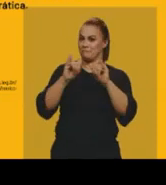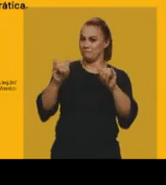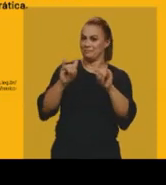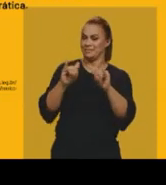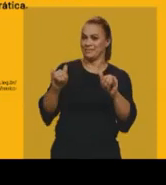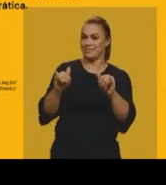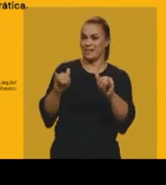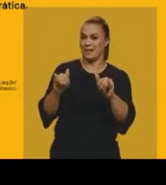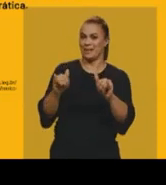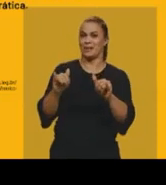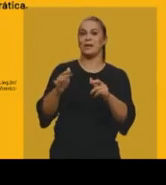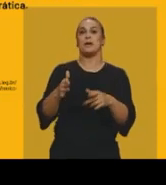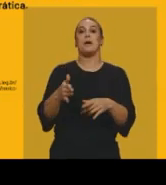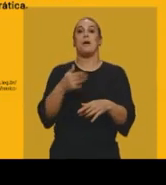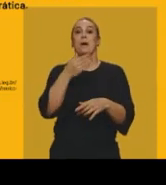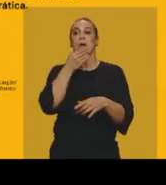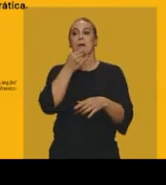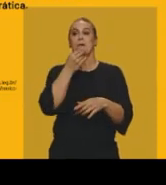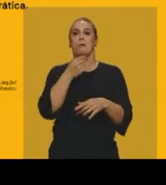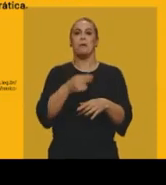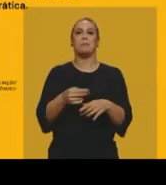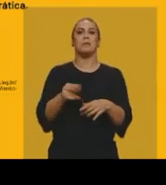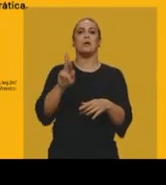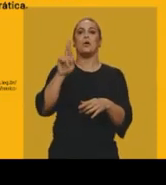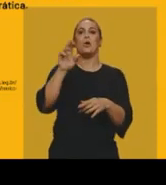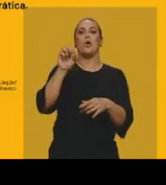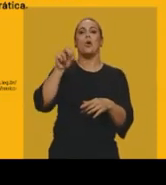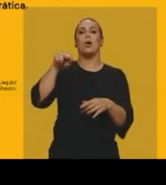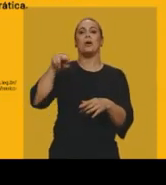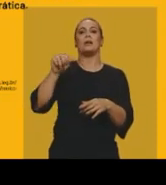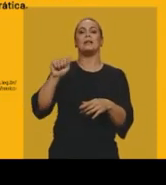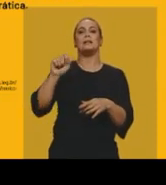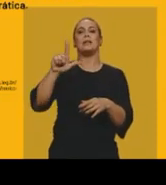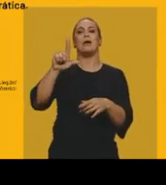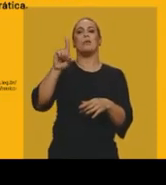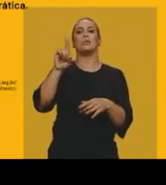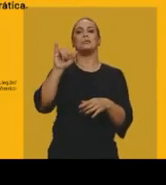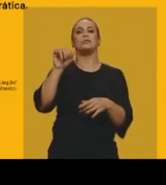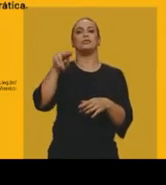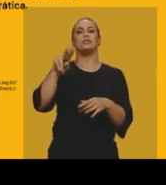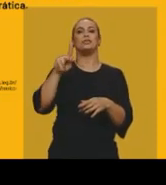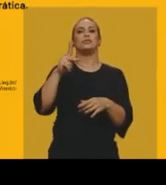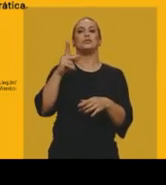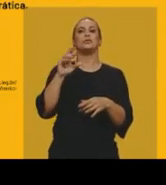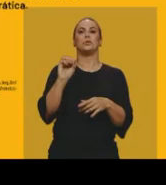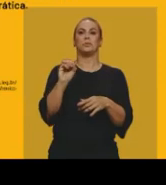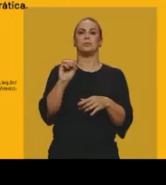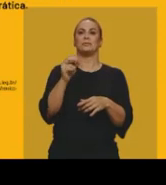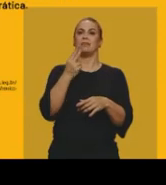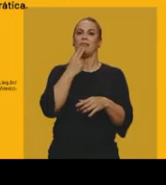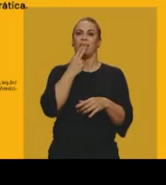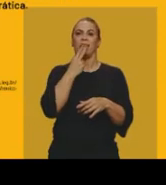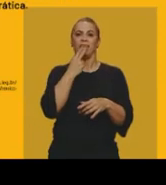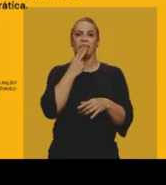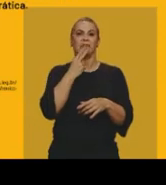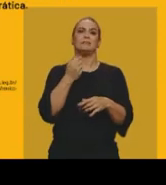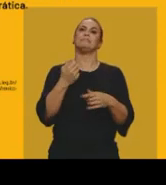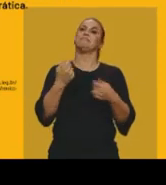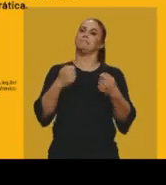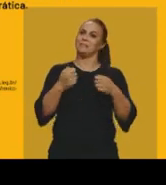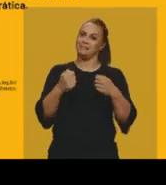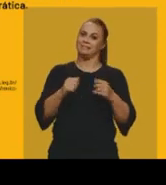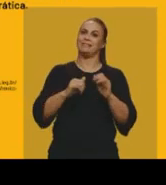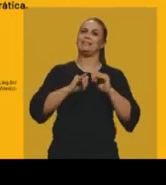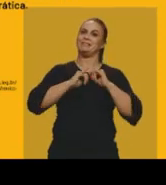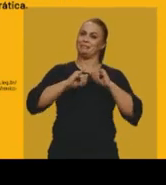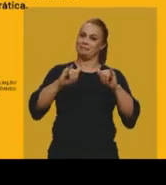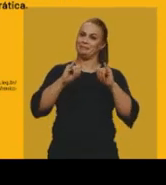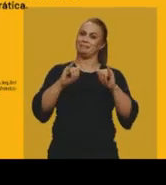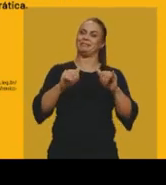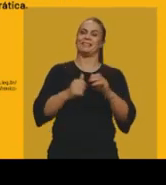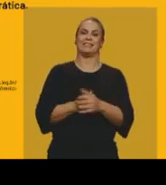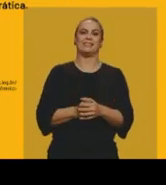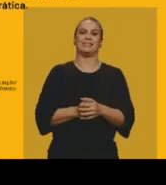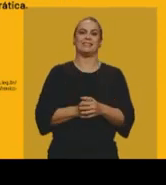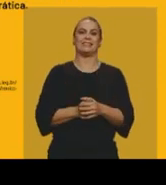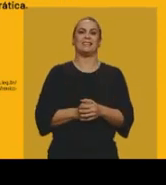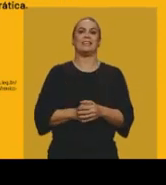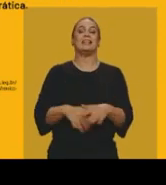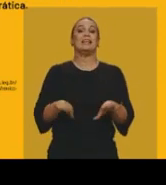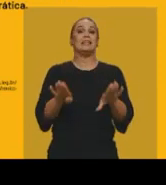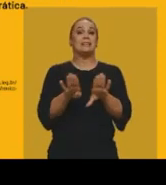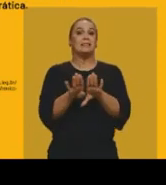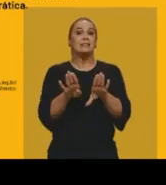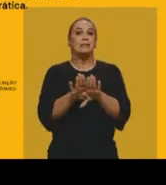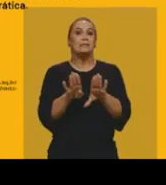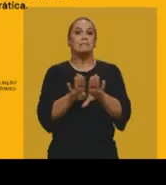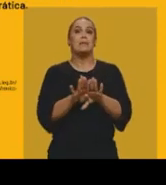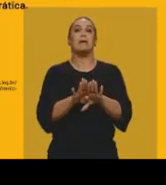nós já vamos, já estamos passando por um processo de mudança das placas, né? As placas agora,